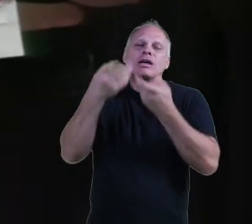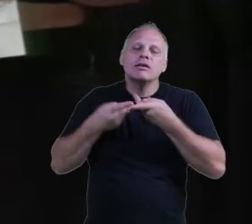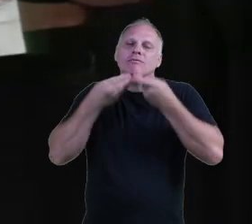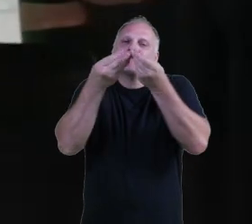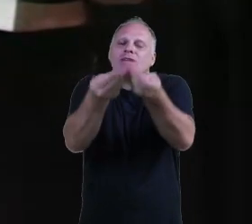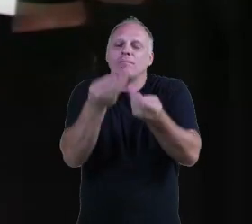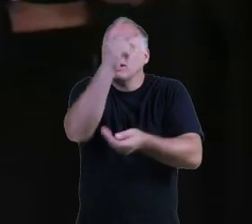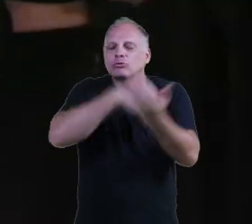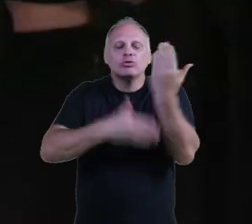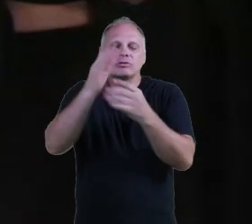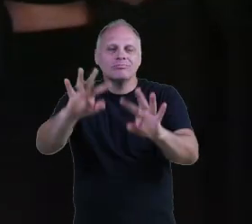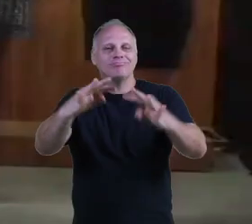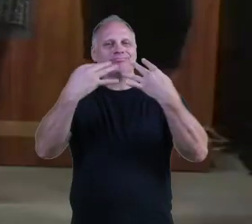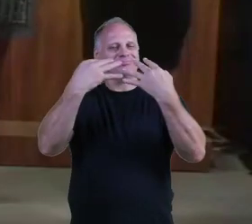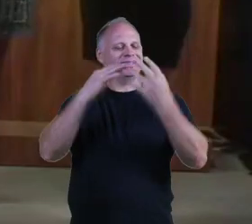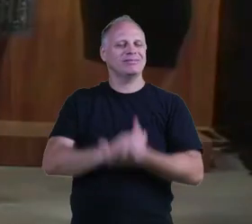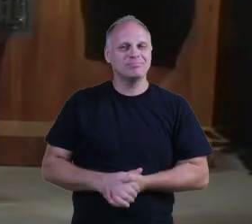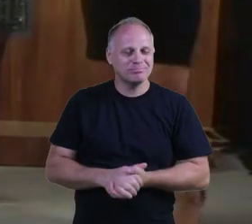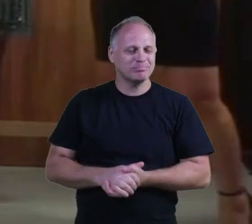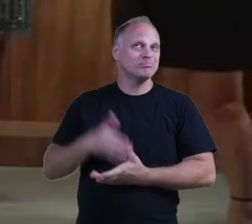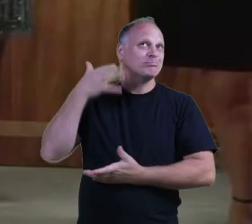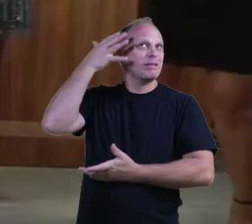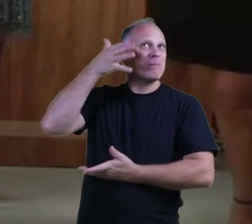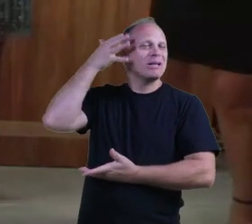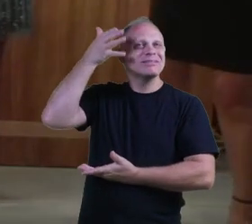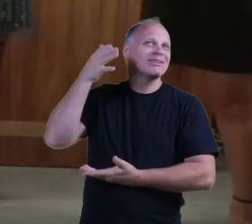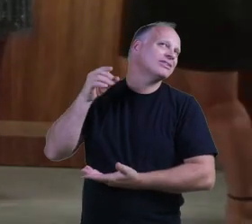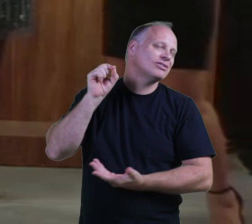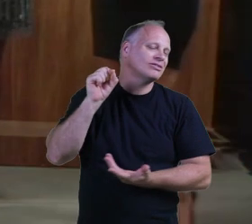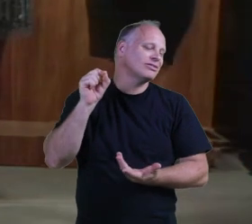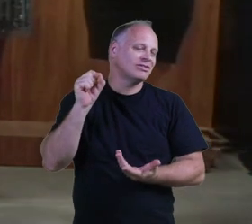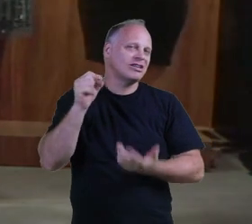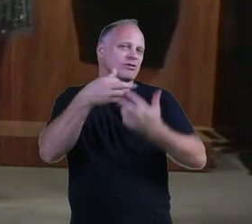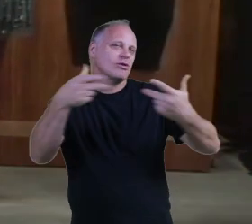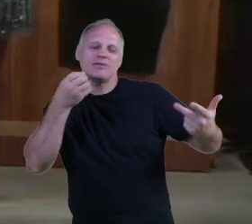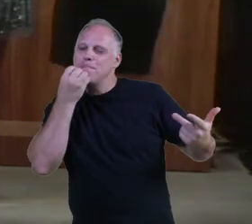de Carnaval vocês querem deixar para o pessoal que nos assiste hoje? Uma mensagem